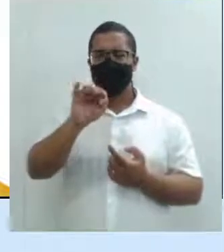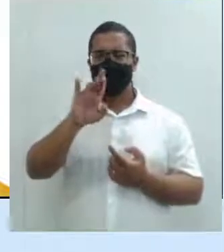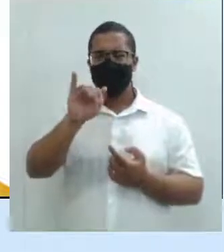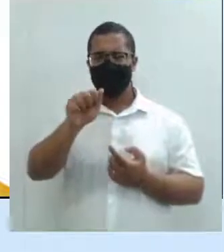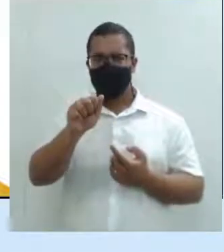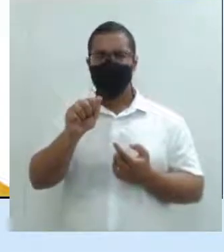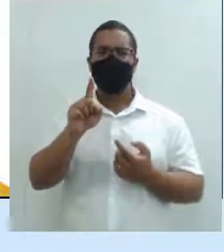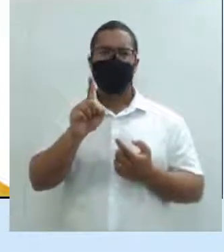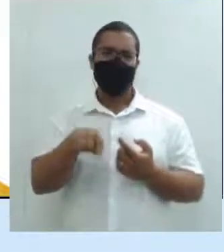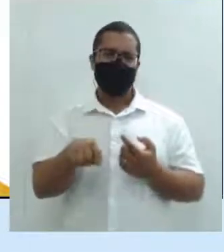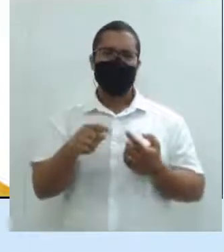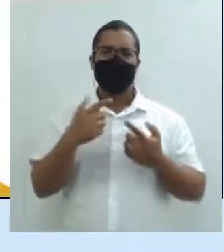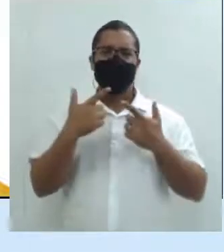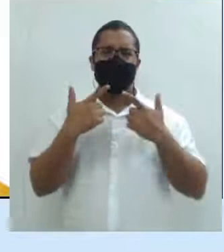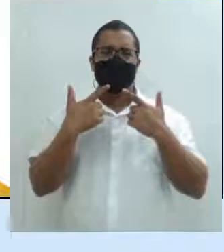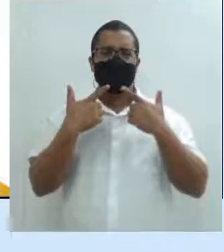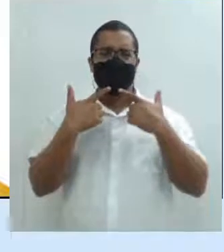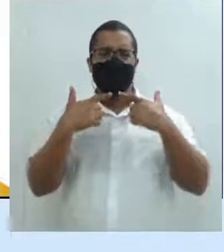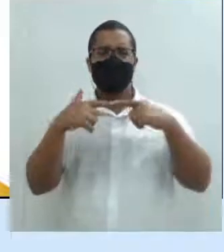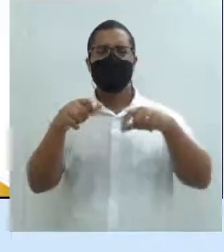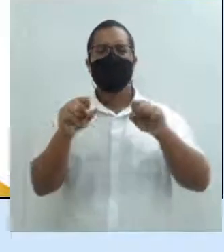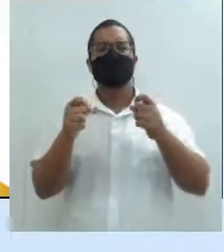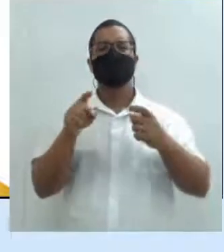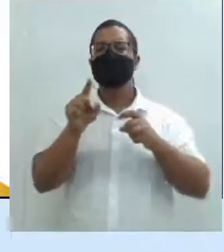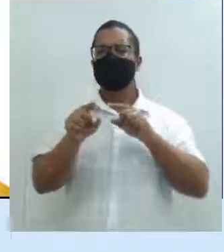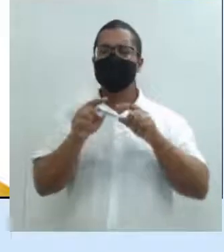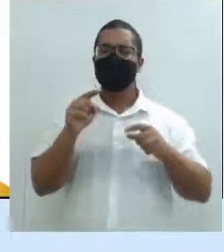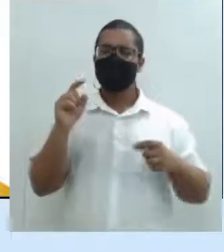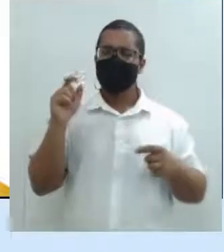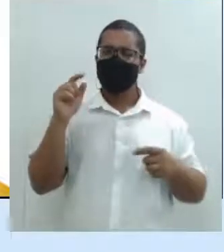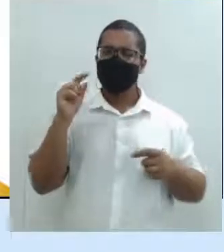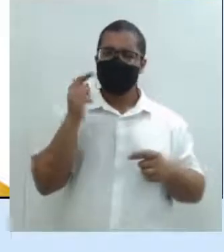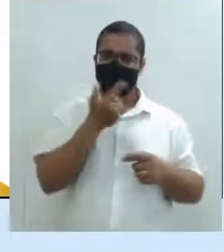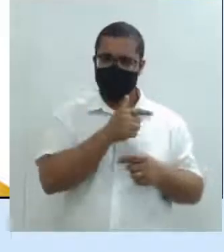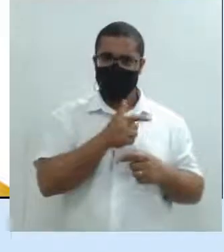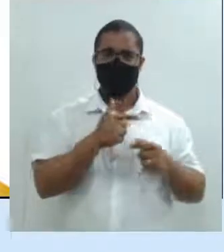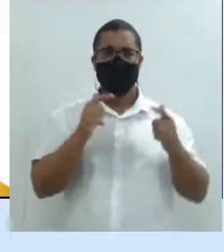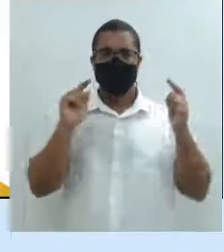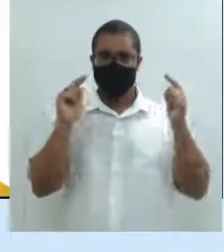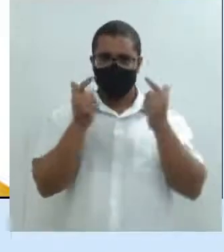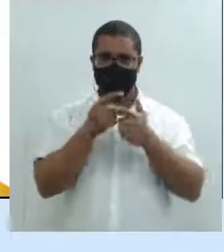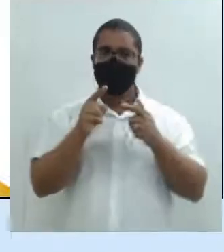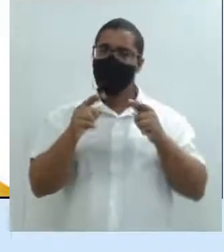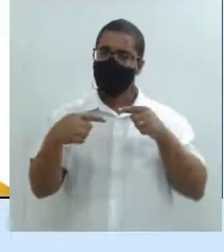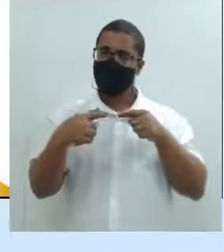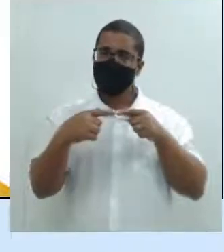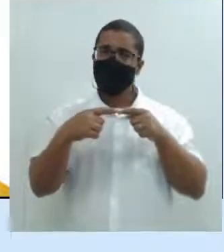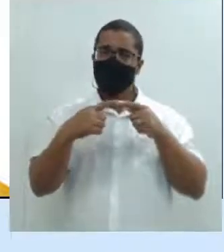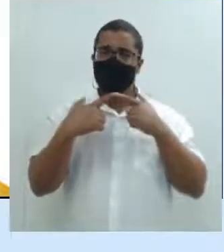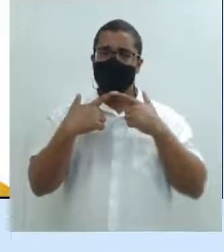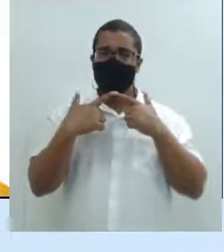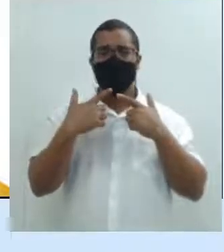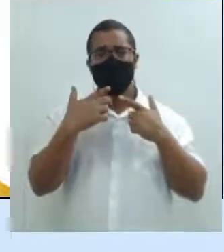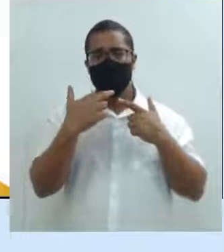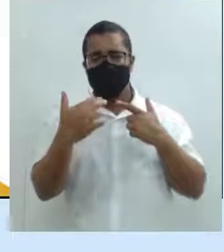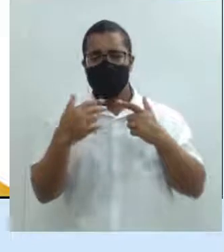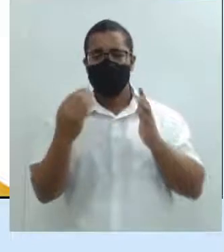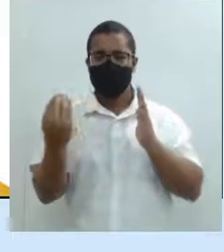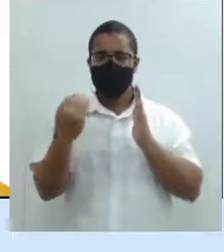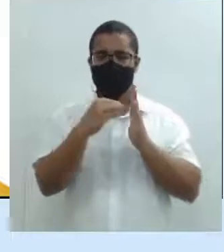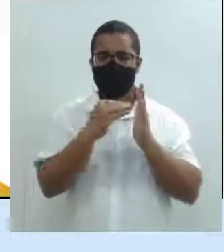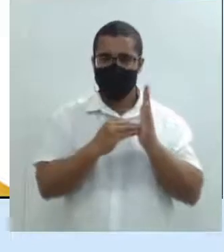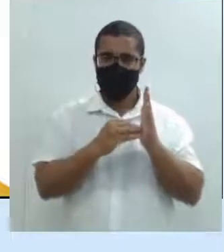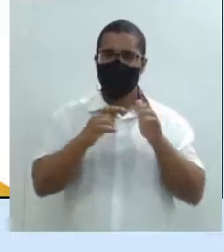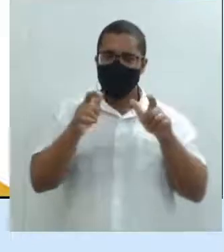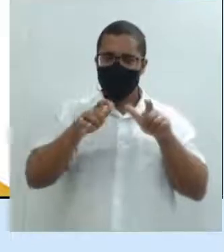usa uma linguagem bem engraçada, que é uma linguagem mais regional, e a gente super se identifica. Vamos analisar